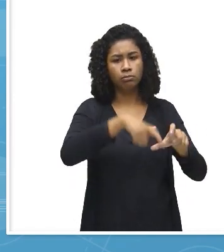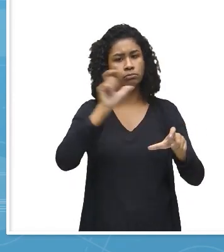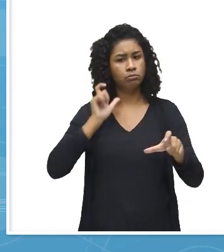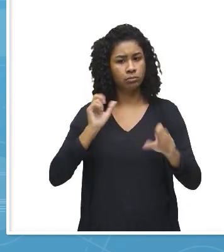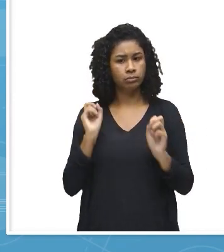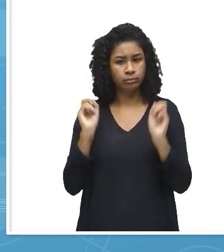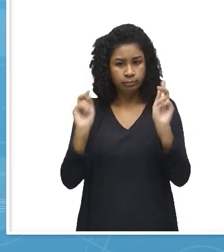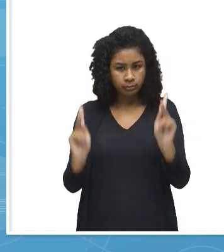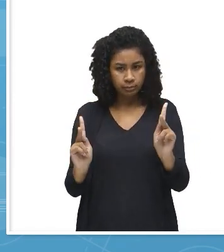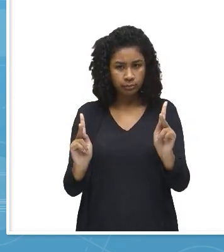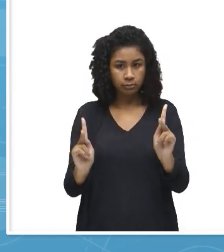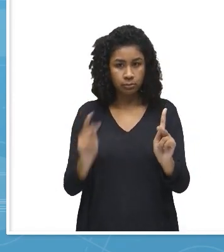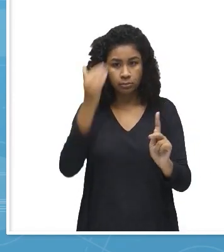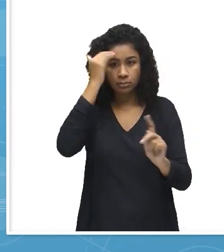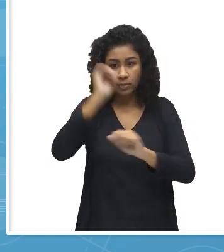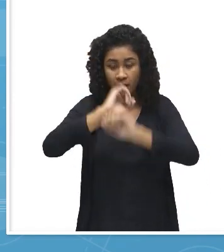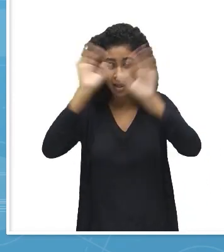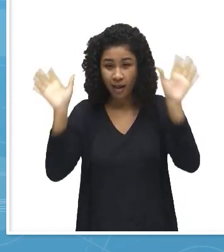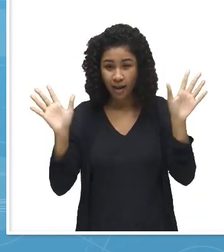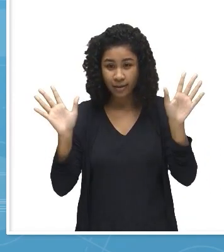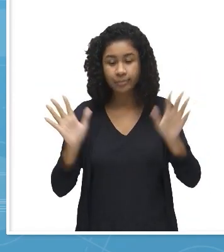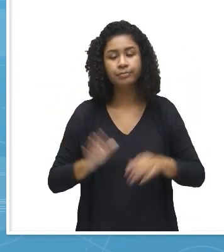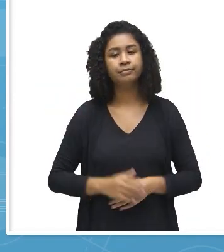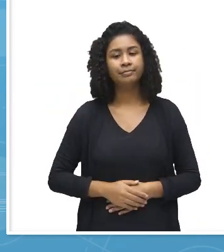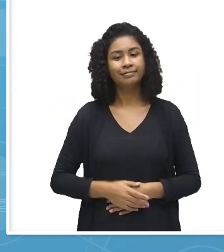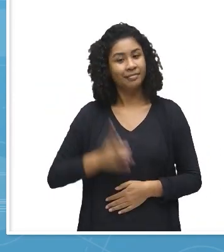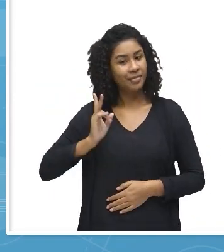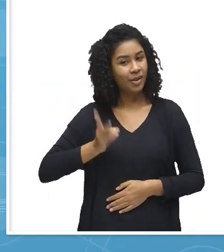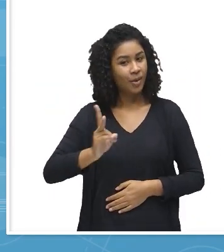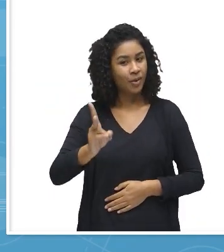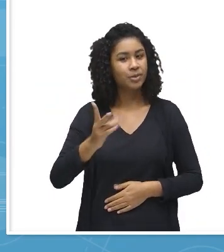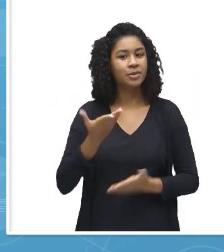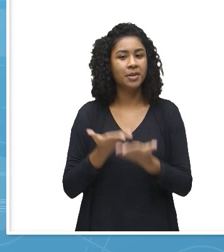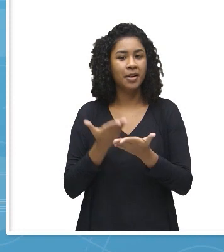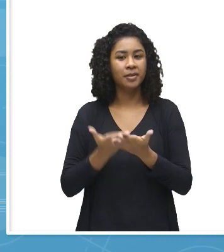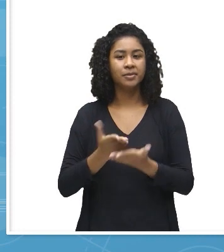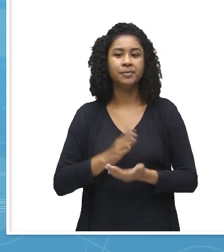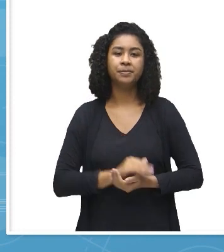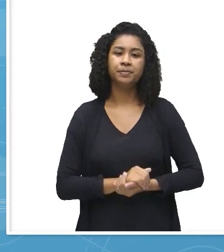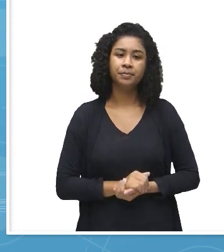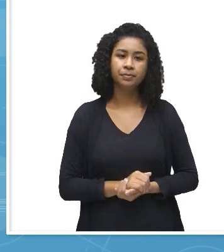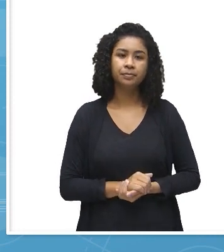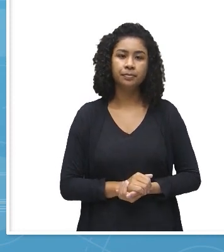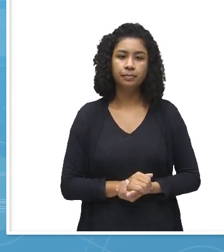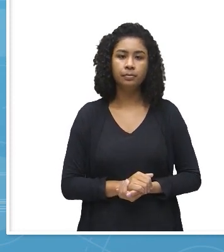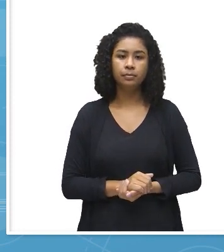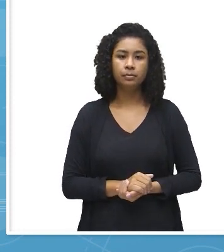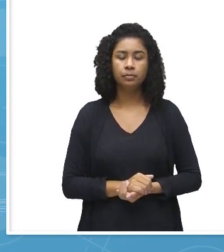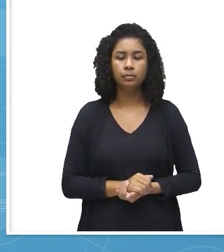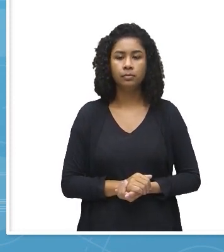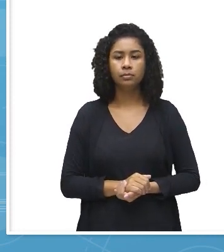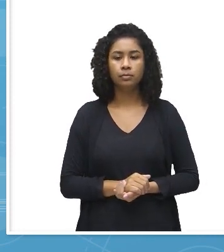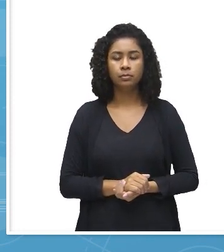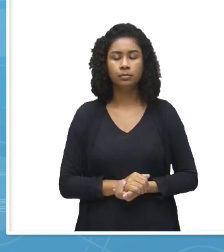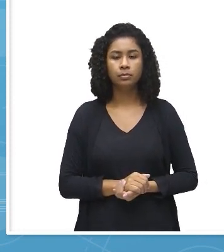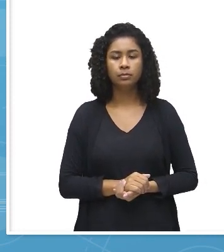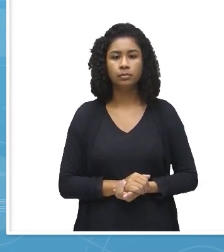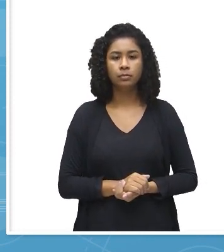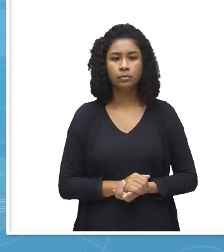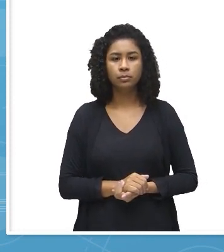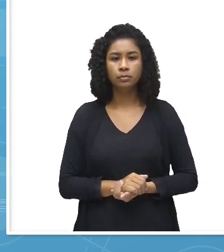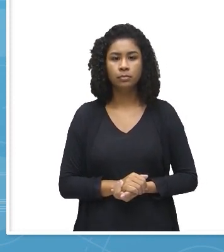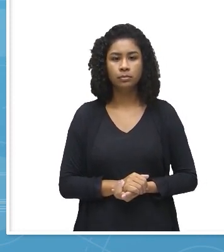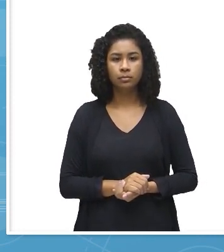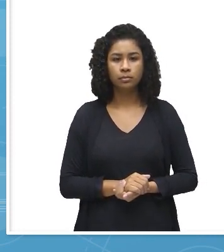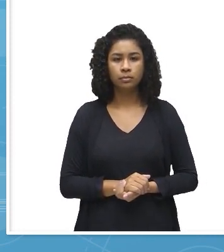independentes. Então, isso aí já ficou claro. Vamos continuar aí, então. Apenas em determinadas ocasiões,